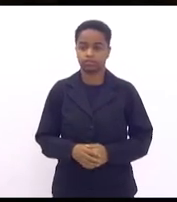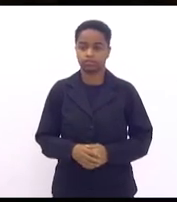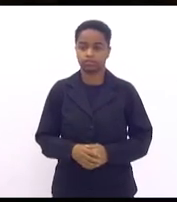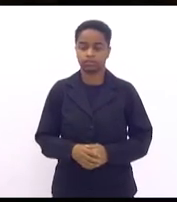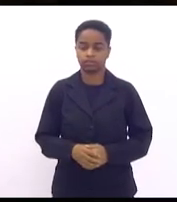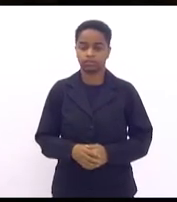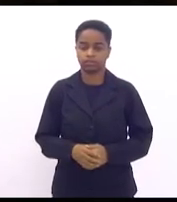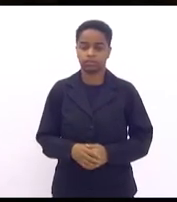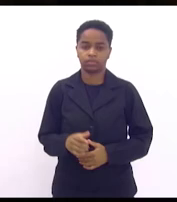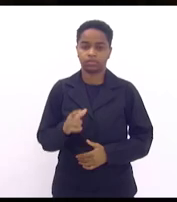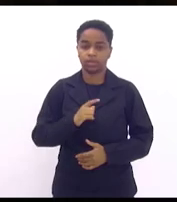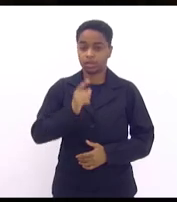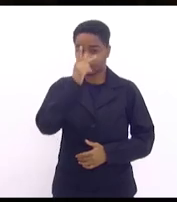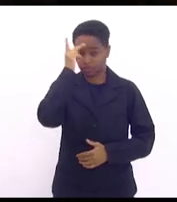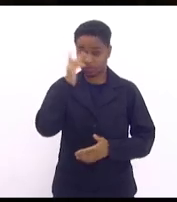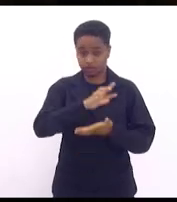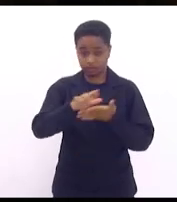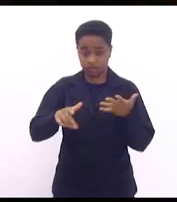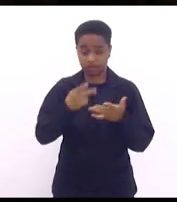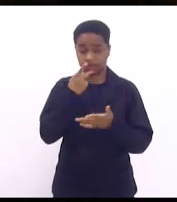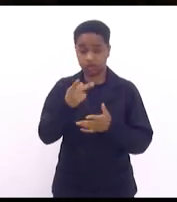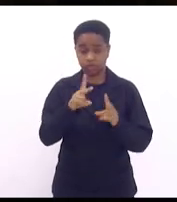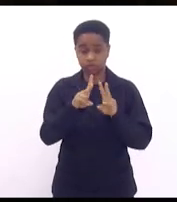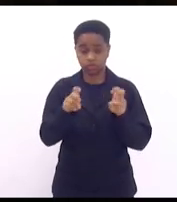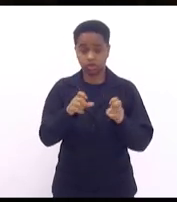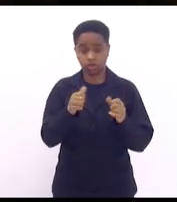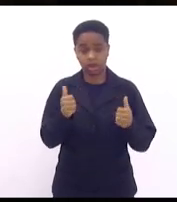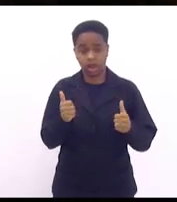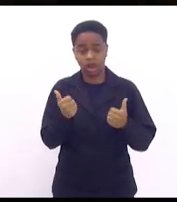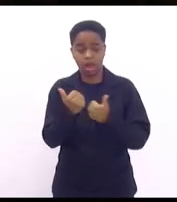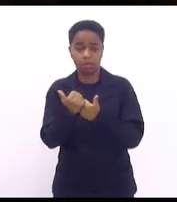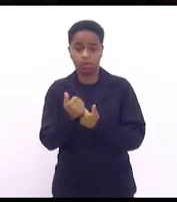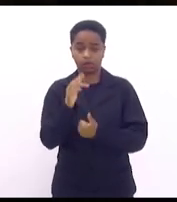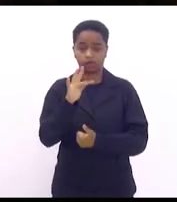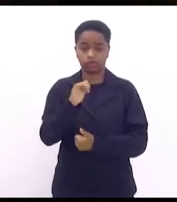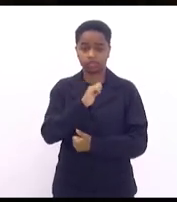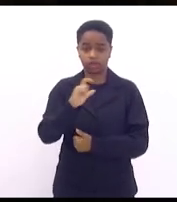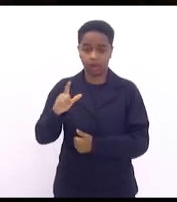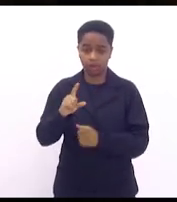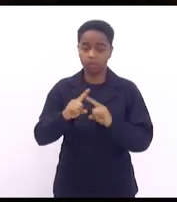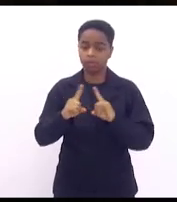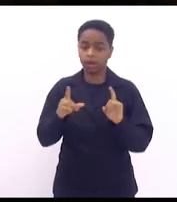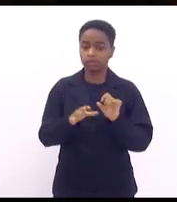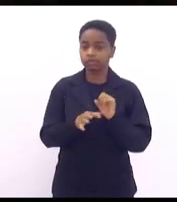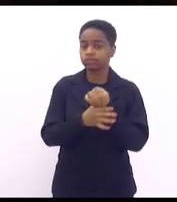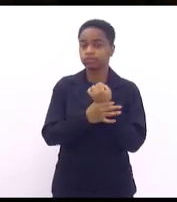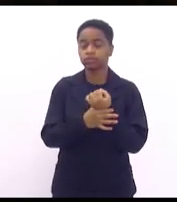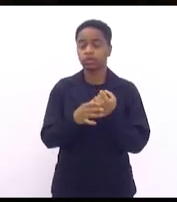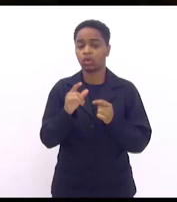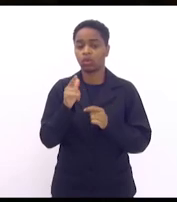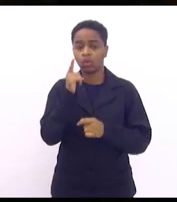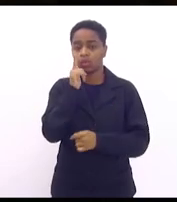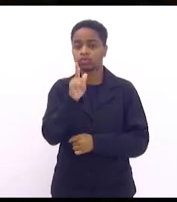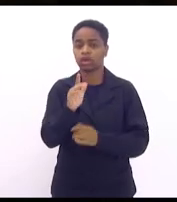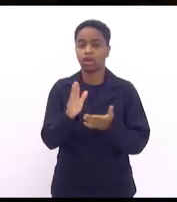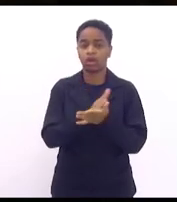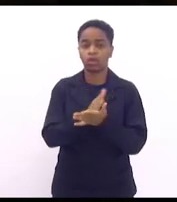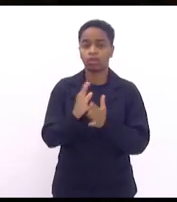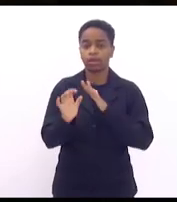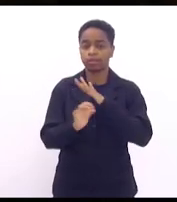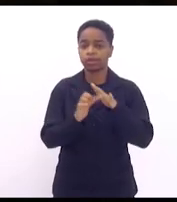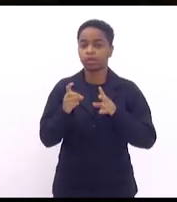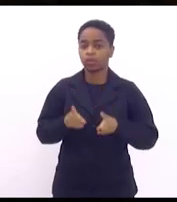Muitos vêm aqui falar de benefícios fiscais, benefícios esses que estão garantindo que ainda assim algumas